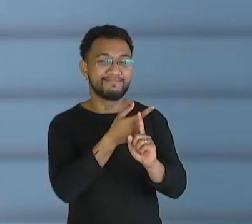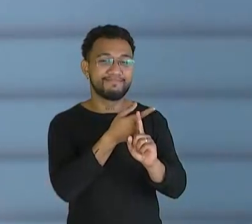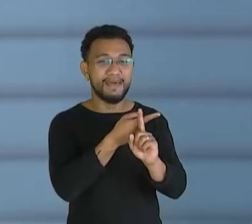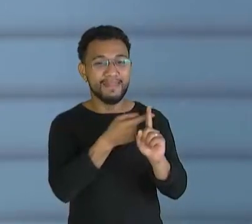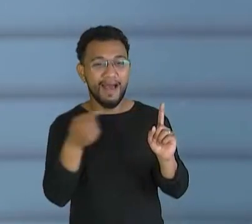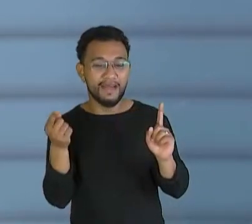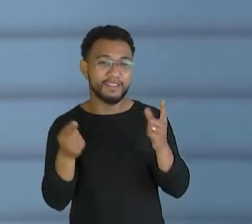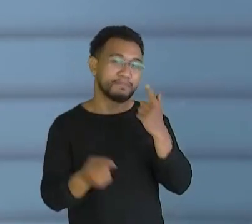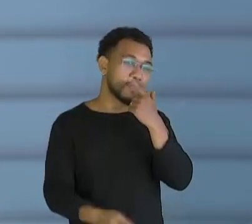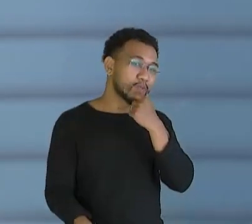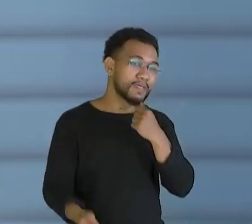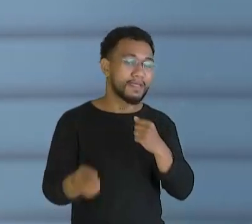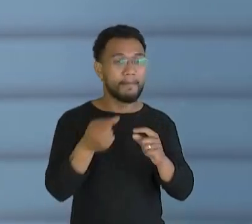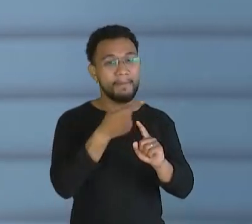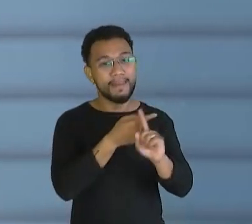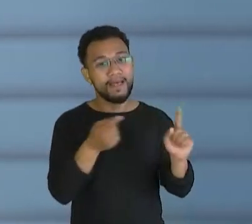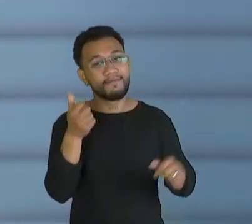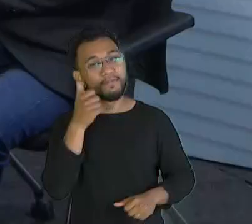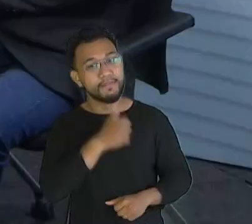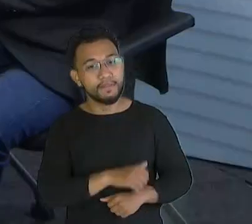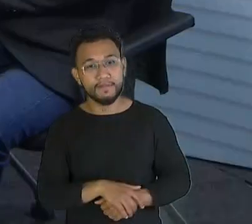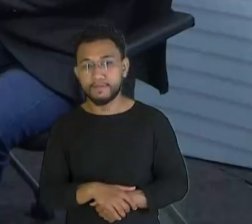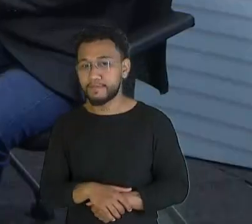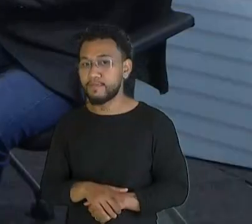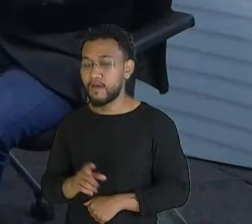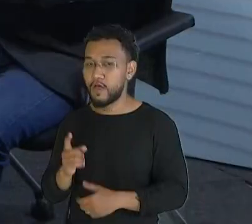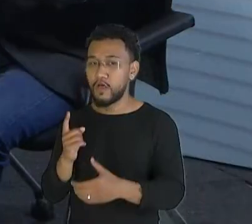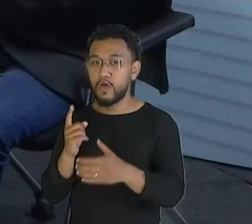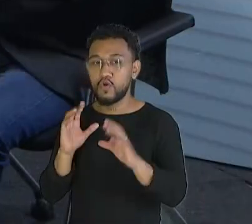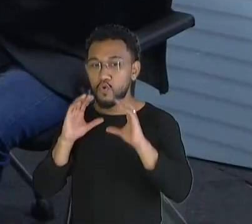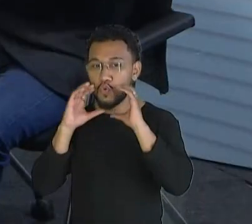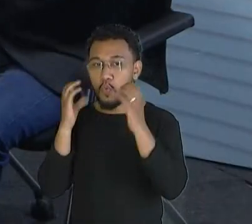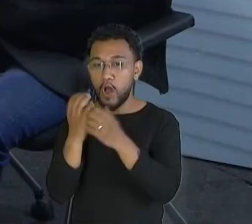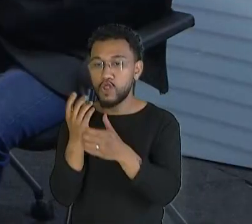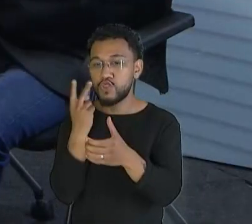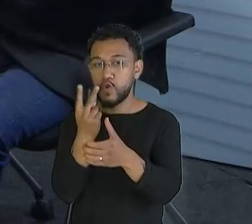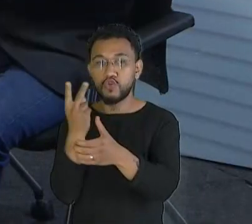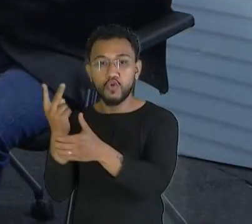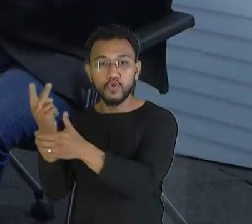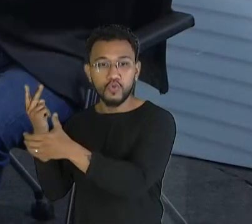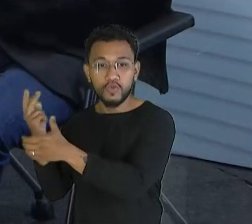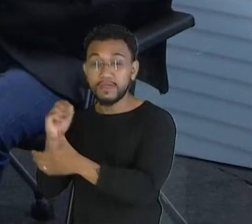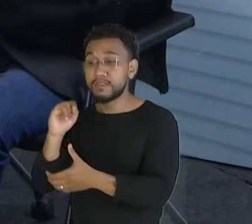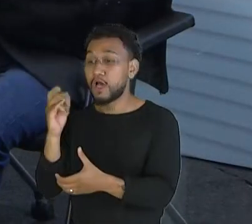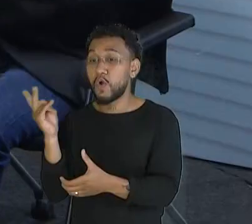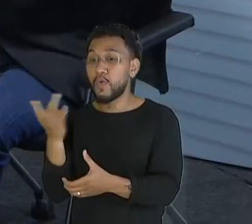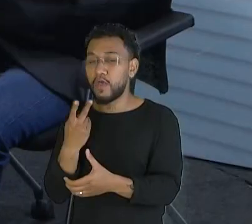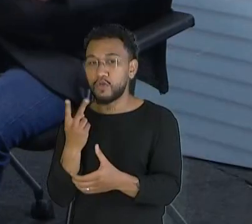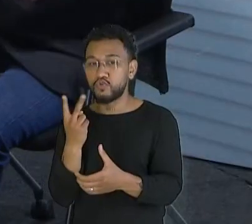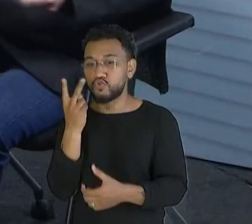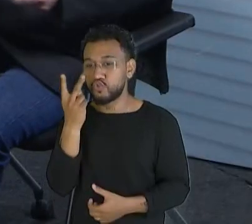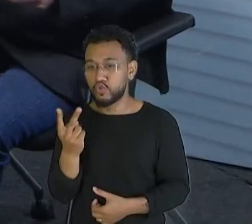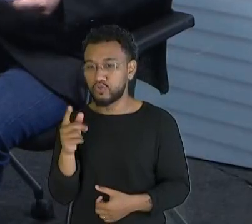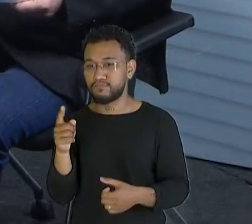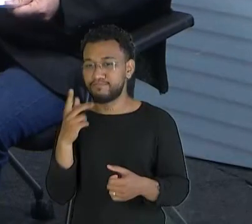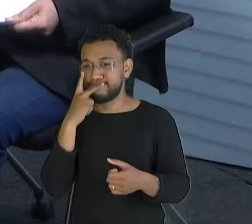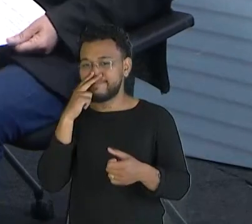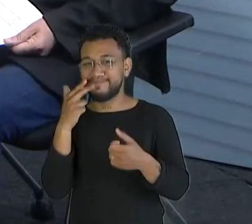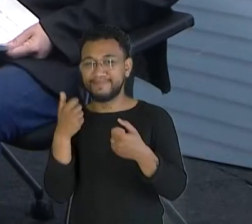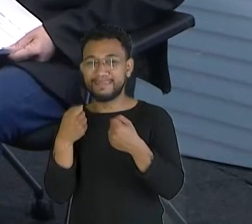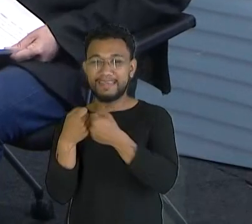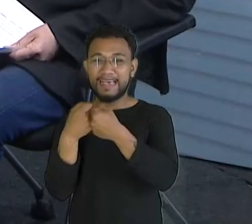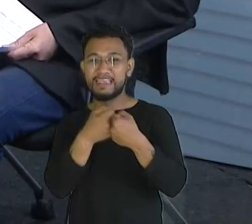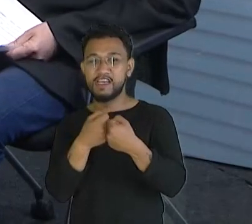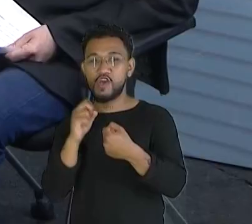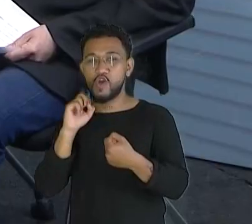masculina e metade feminina. Então, 2 por quarto. Isso. Né? E quando acontece um problema, os dois... Há uma incompatibilidade, aí lá vai o problema